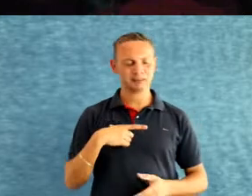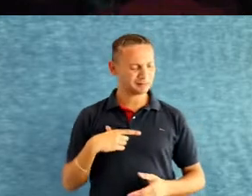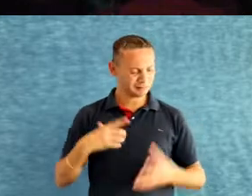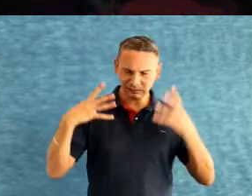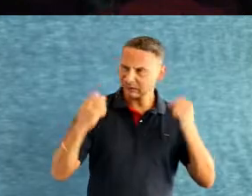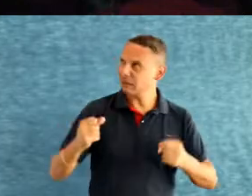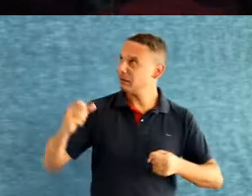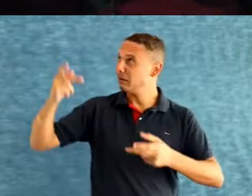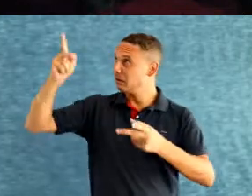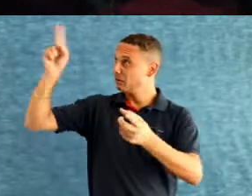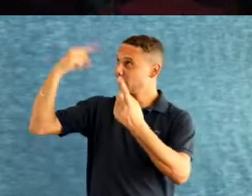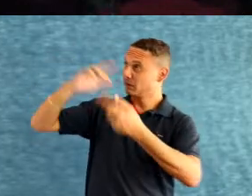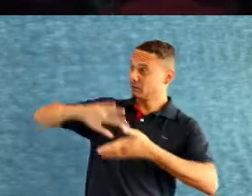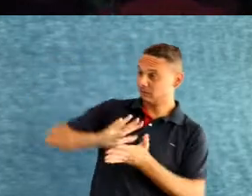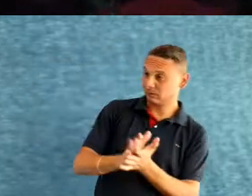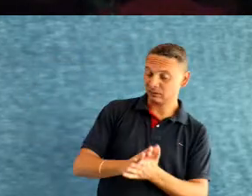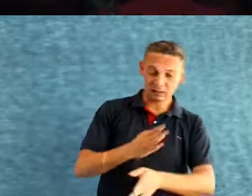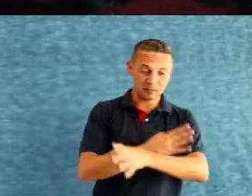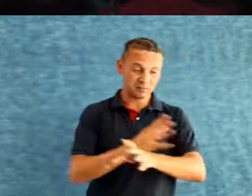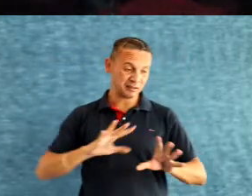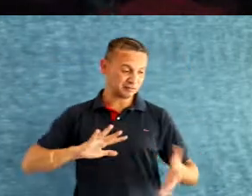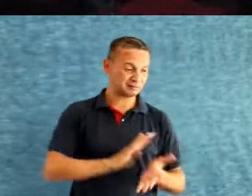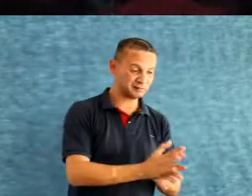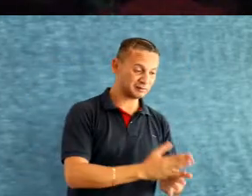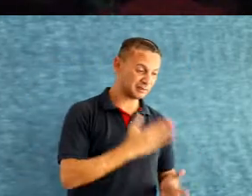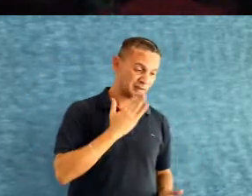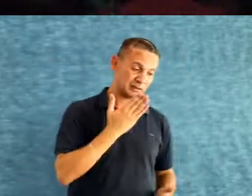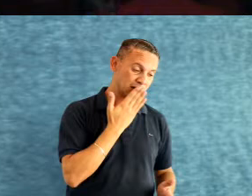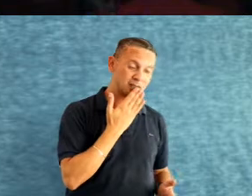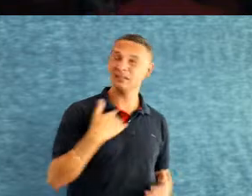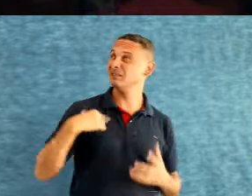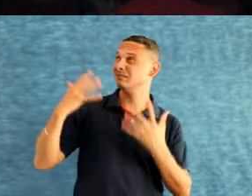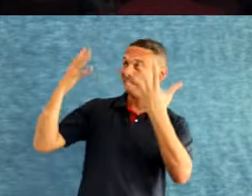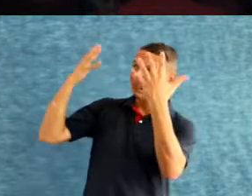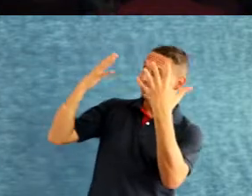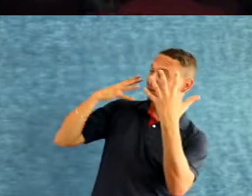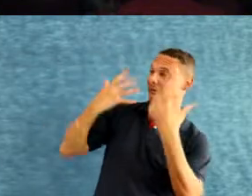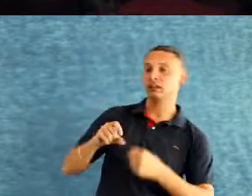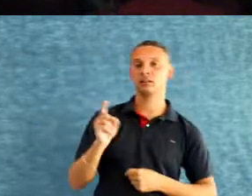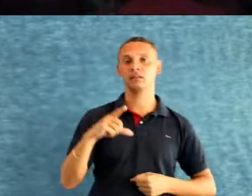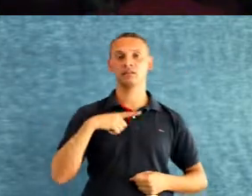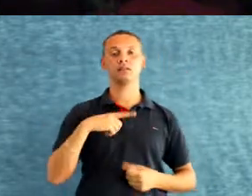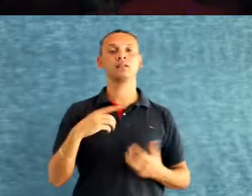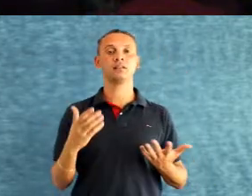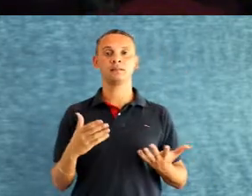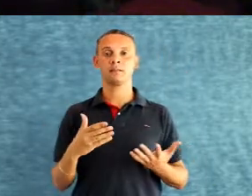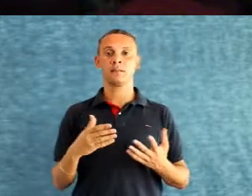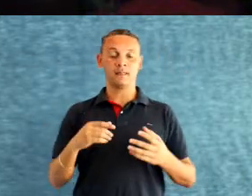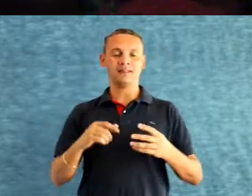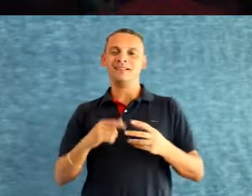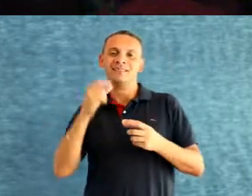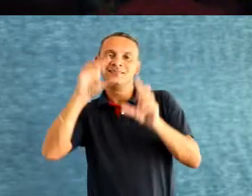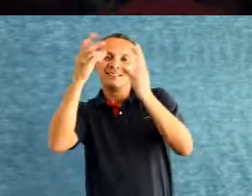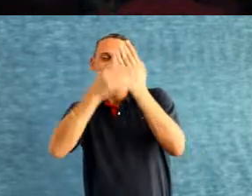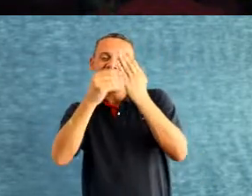com a opressão de sua raça pelo branco invasor. A Lágrima de um Caeté reúne as duas grandes tendências do nosso